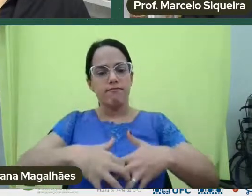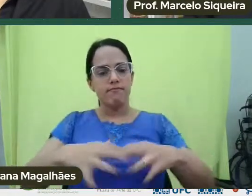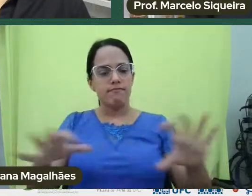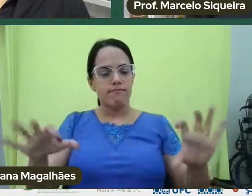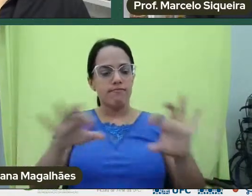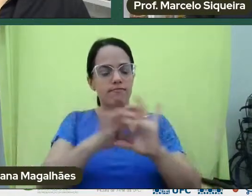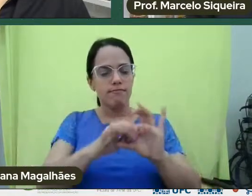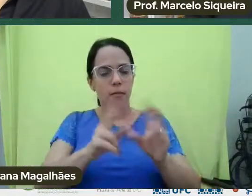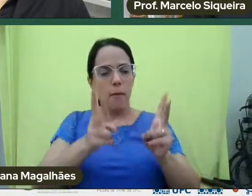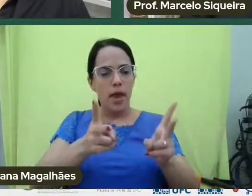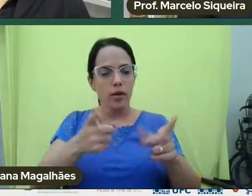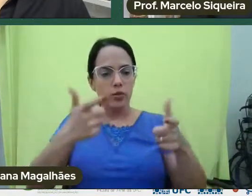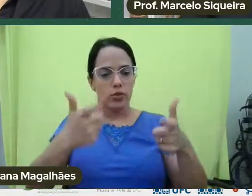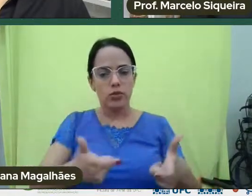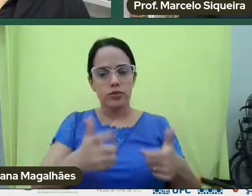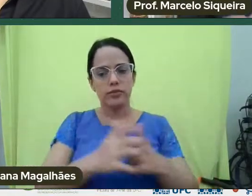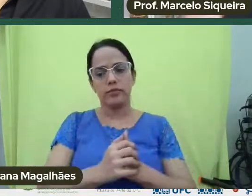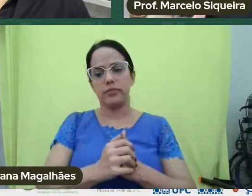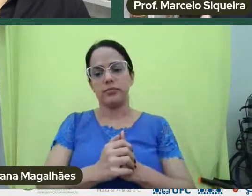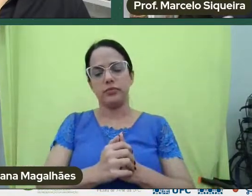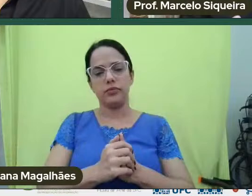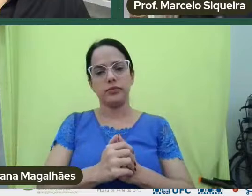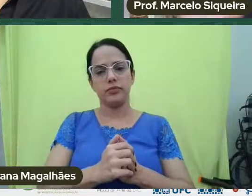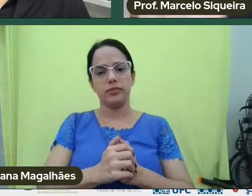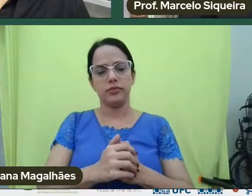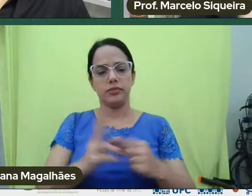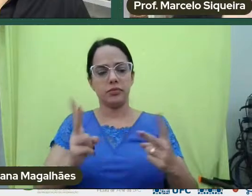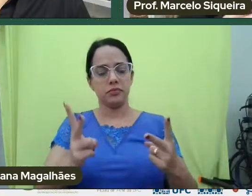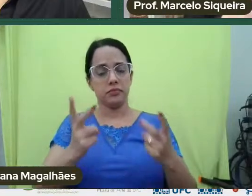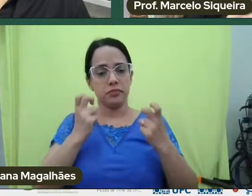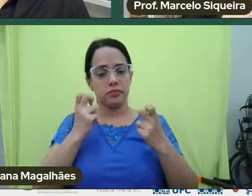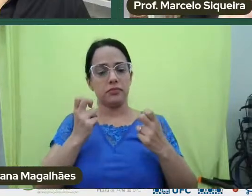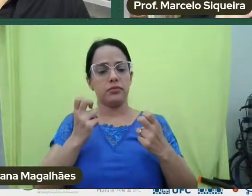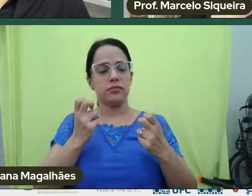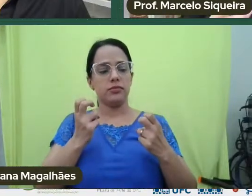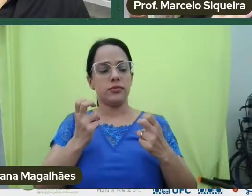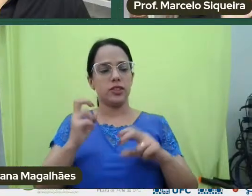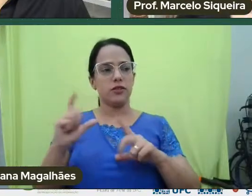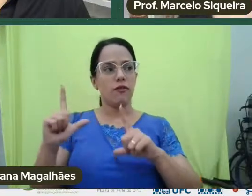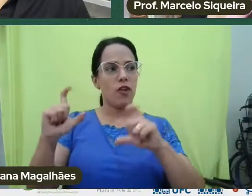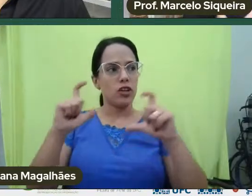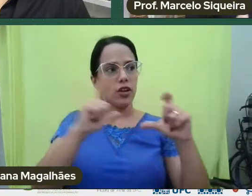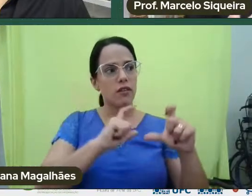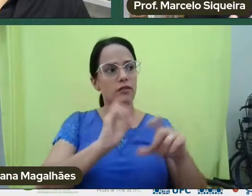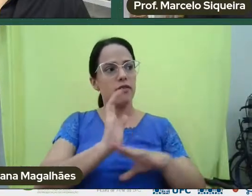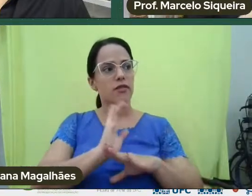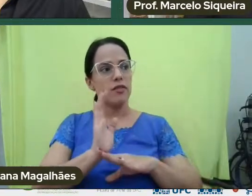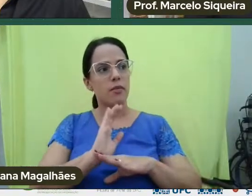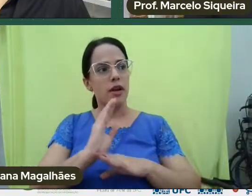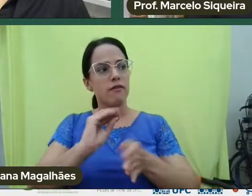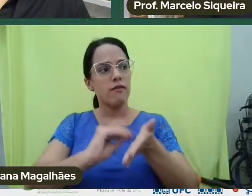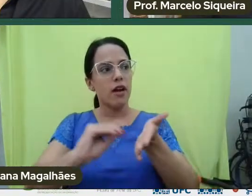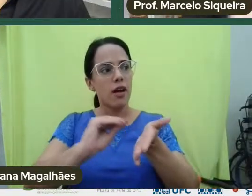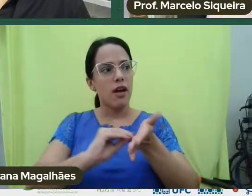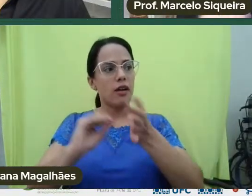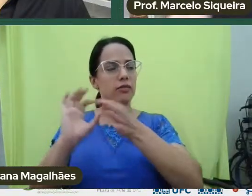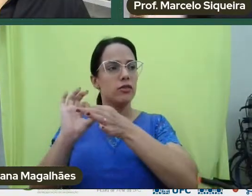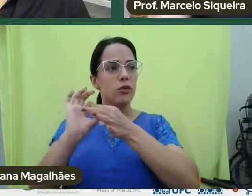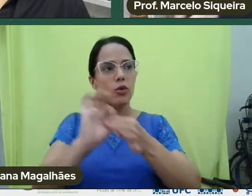você percebe, tem uma fotografia, um vídeo, e não está integrado ao seu contexto, como foi